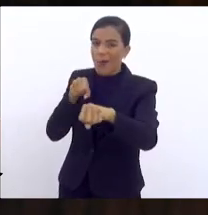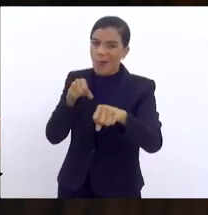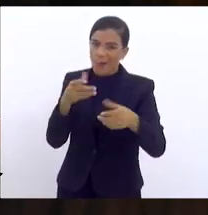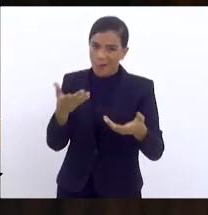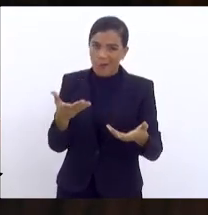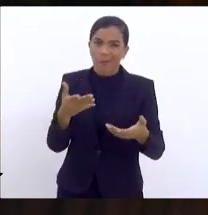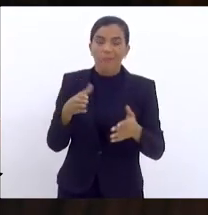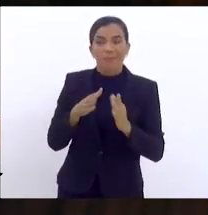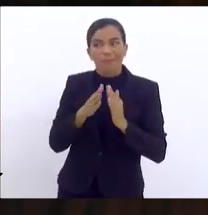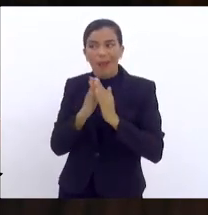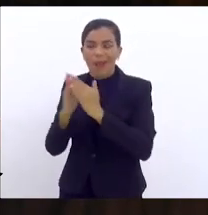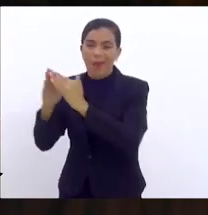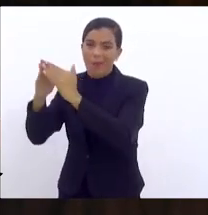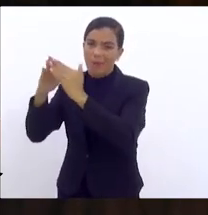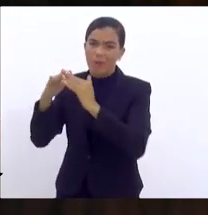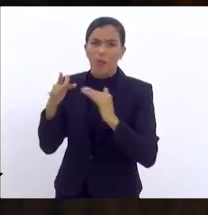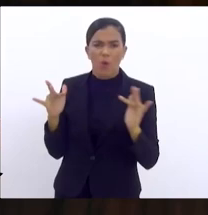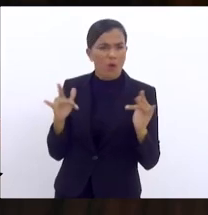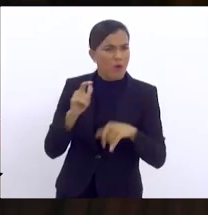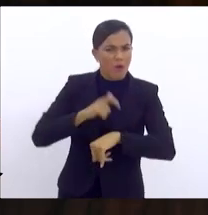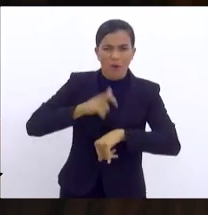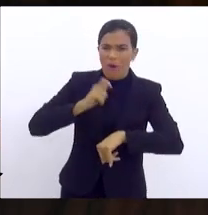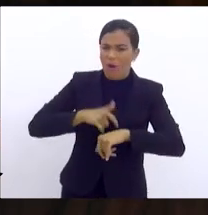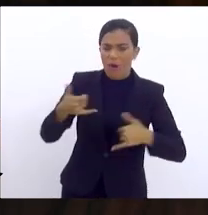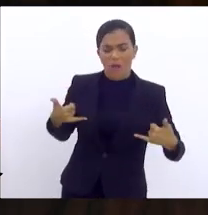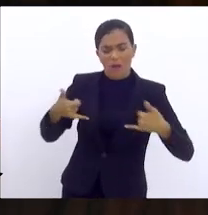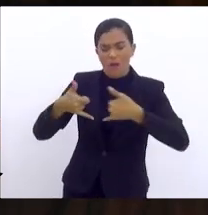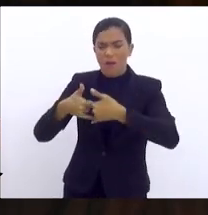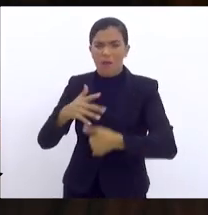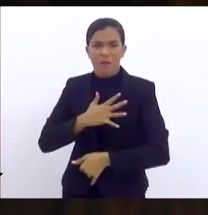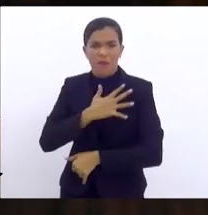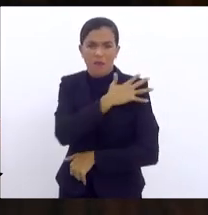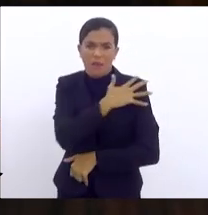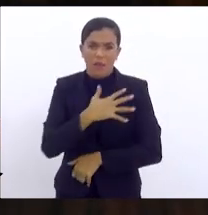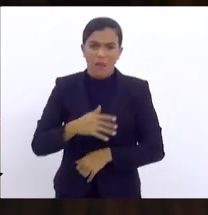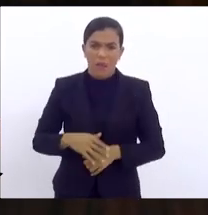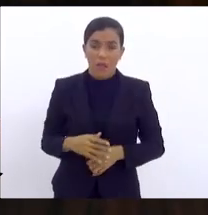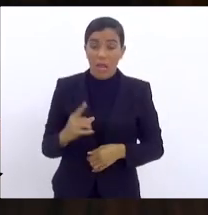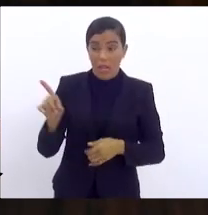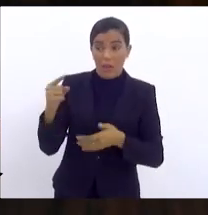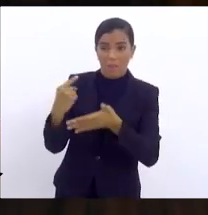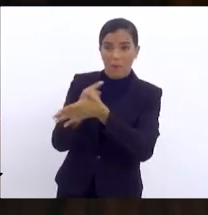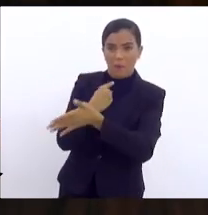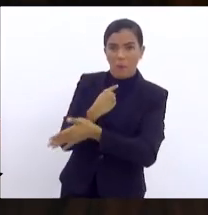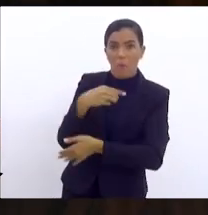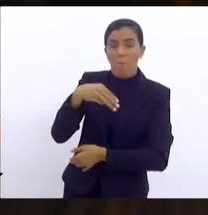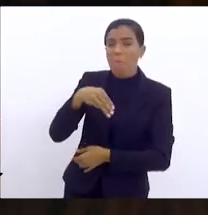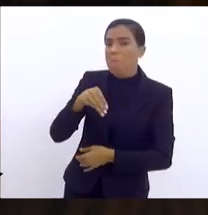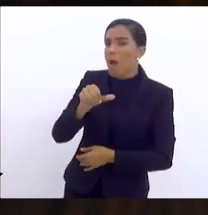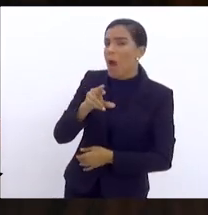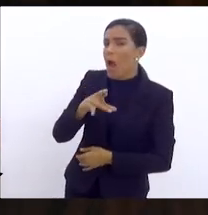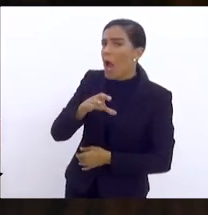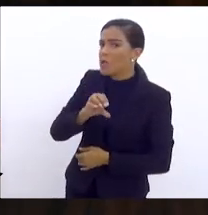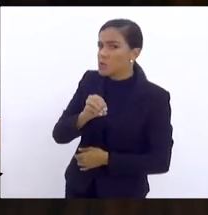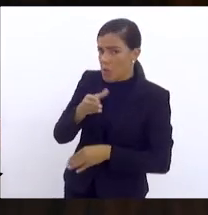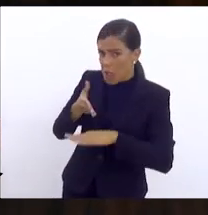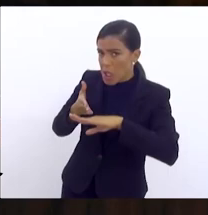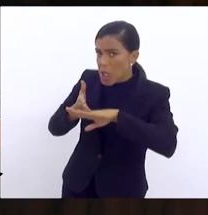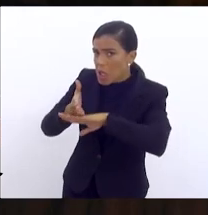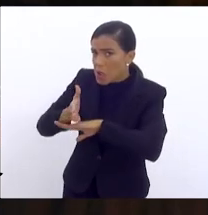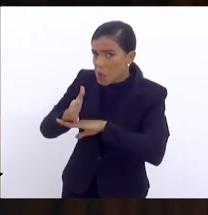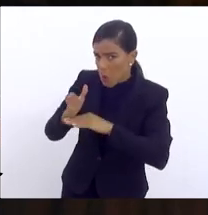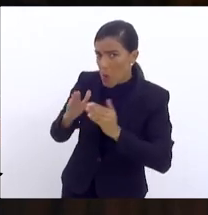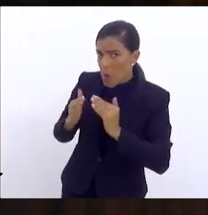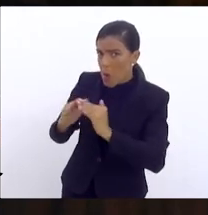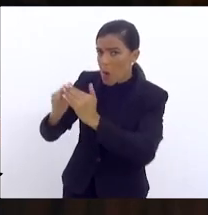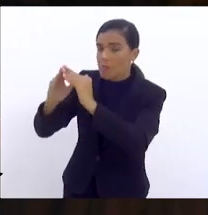comandante do batalhão ele me perguntou Marcio esse caminhão entrou falei acabou de